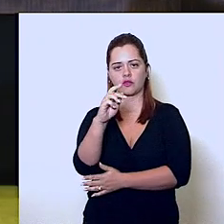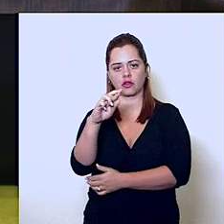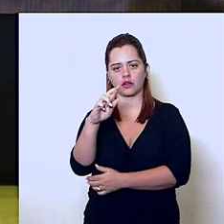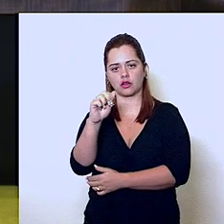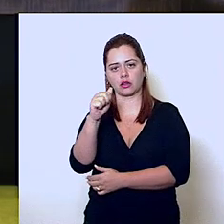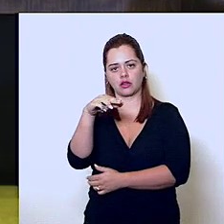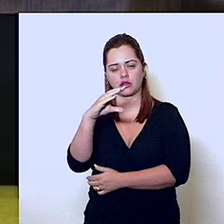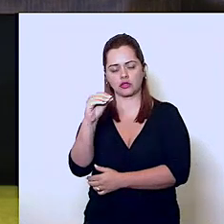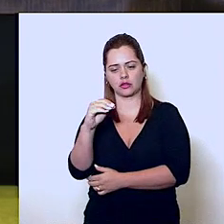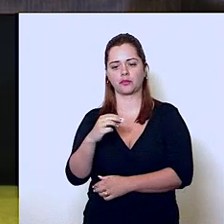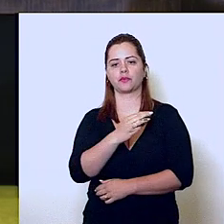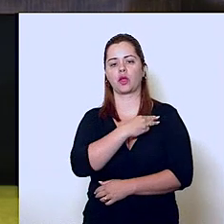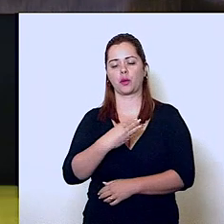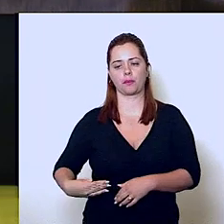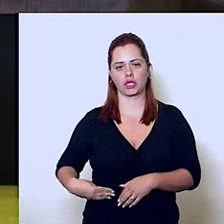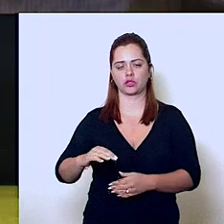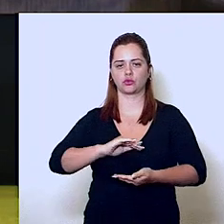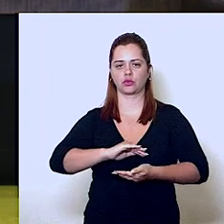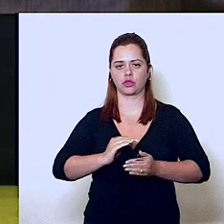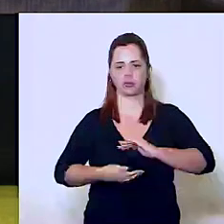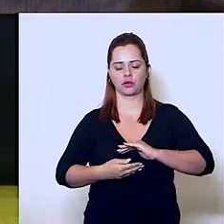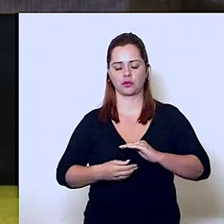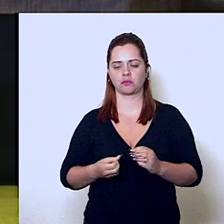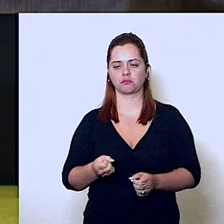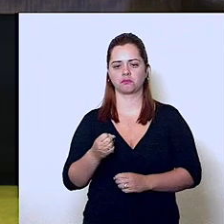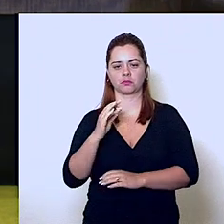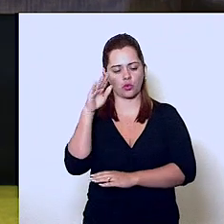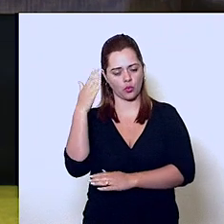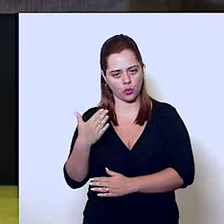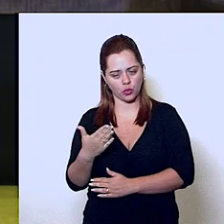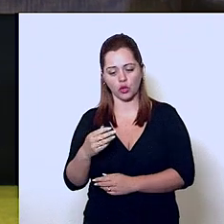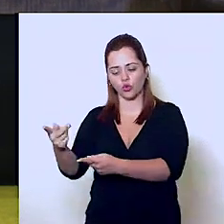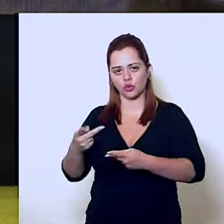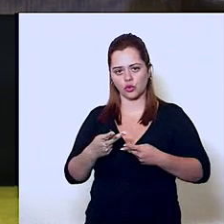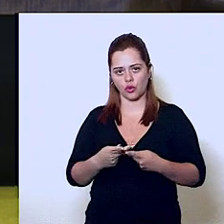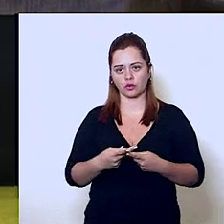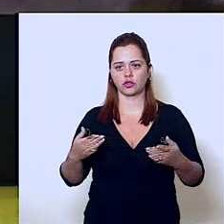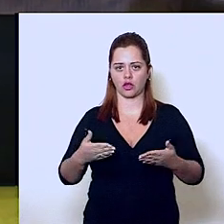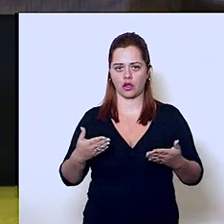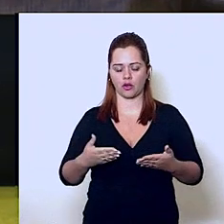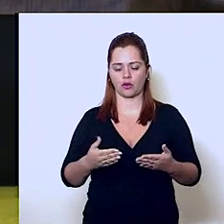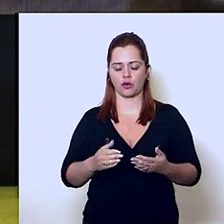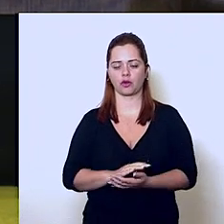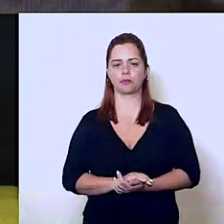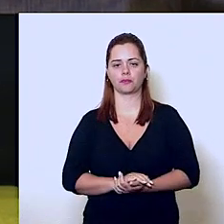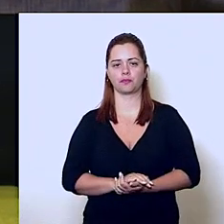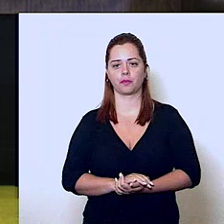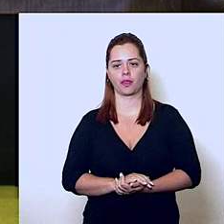pelo convite de poder integrar esse momento solene, autoridades